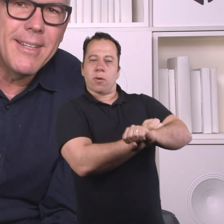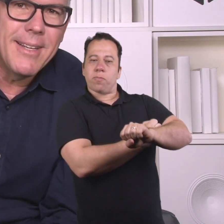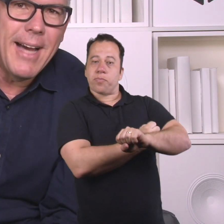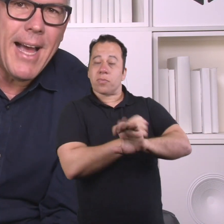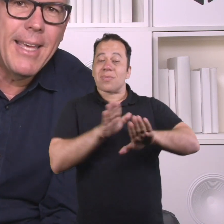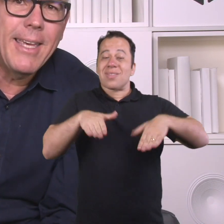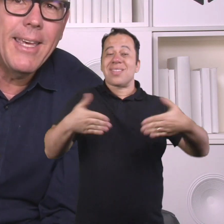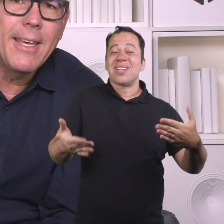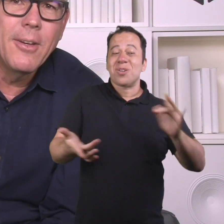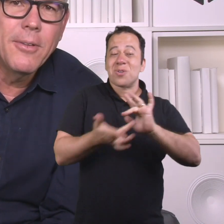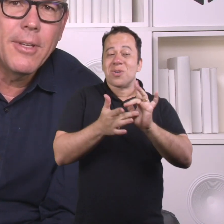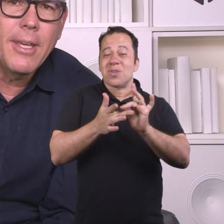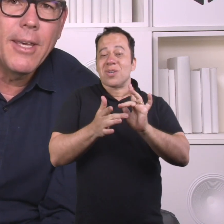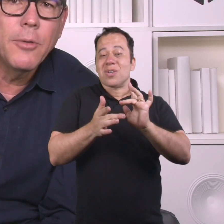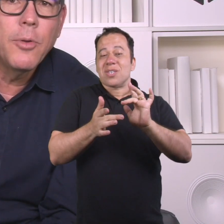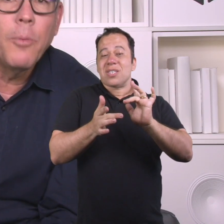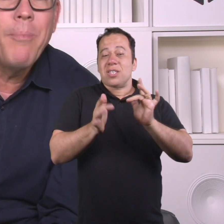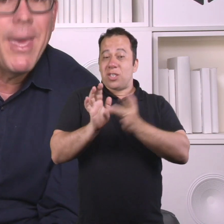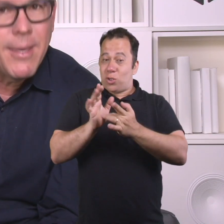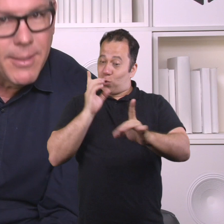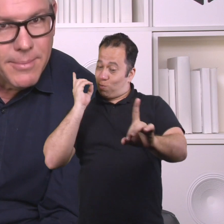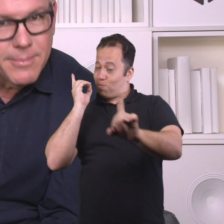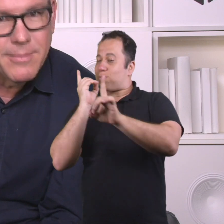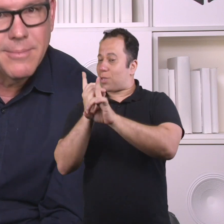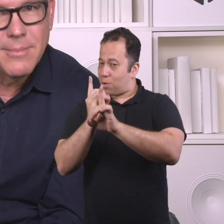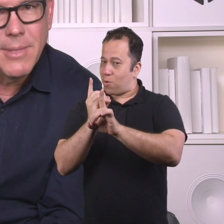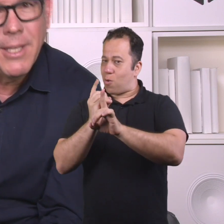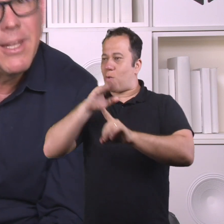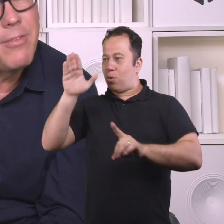restituir aquilo que eu tomei